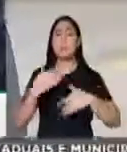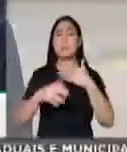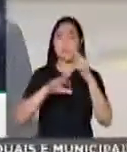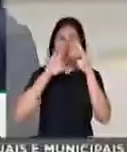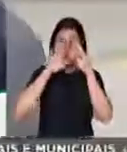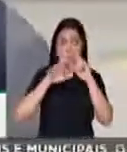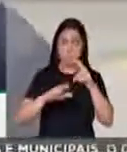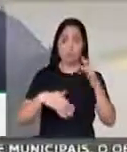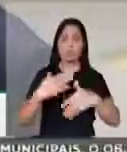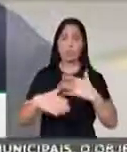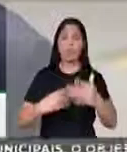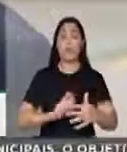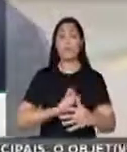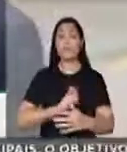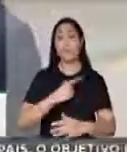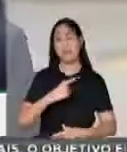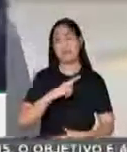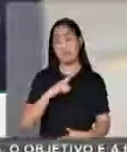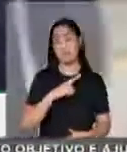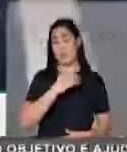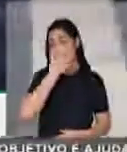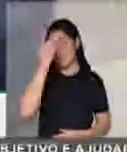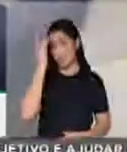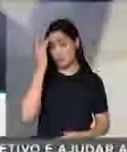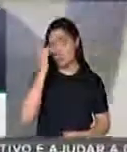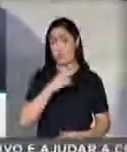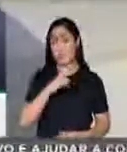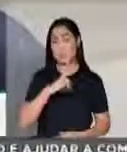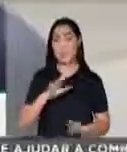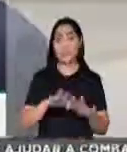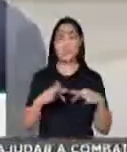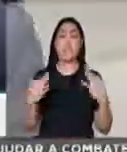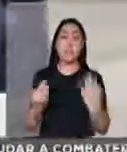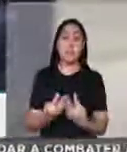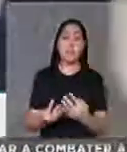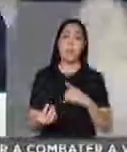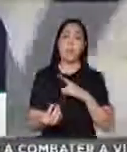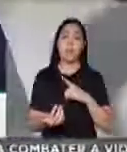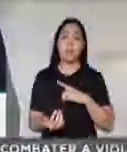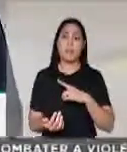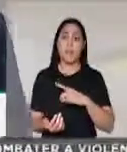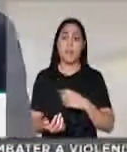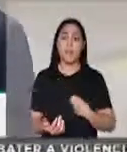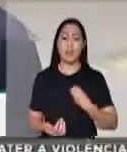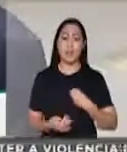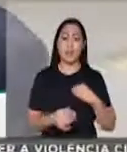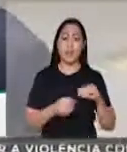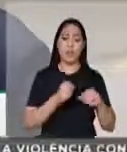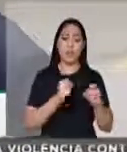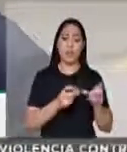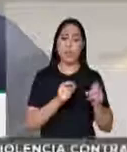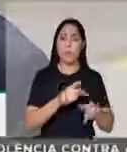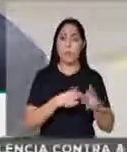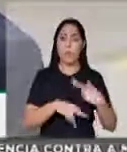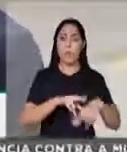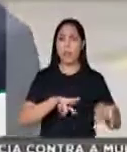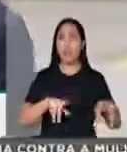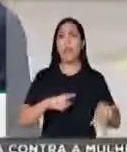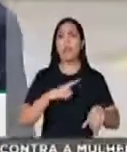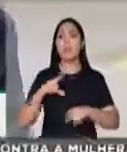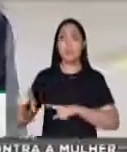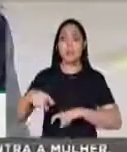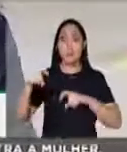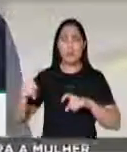das rodovias tem vidas, tem pessoas, tem famílias, tem gente que tem lá o seu comércio, tem lá a sua produção